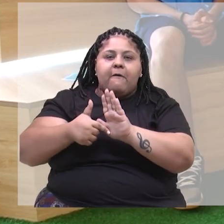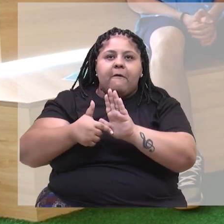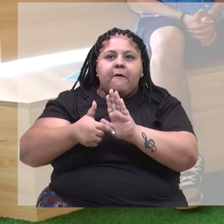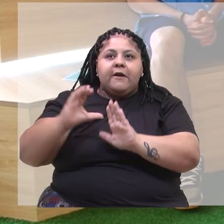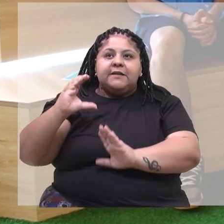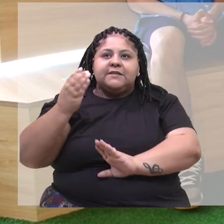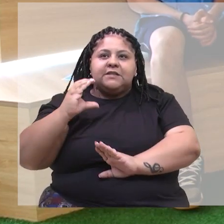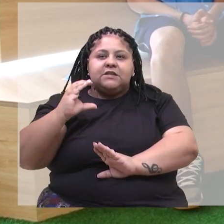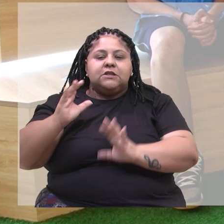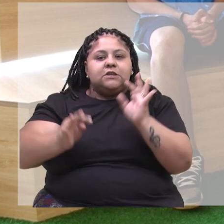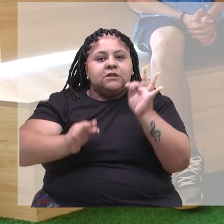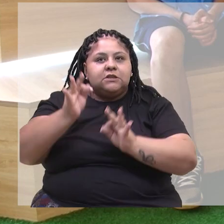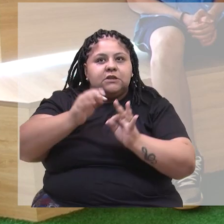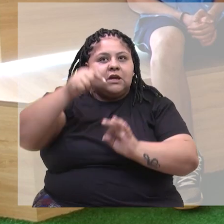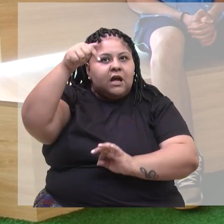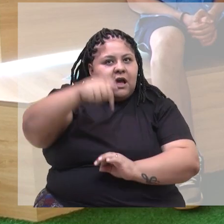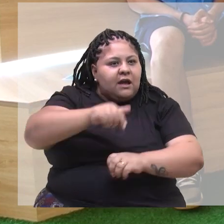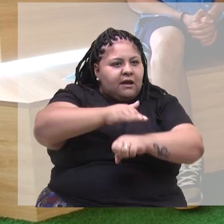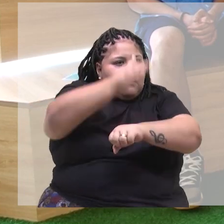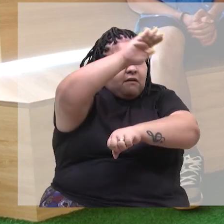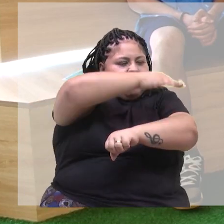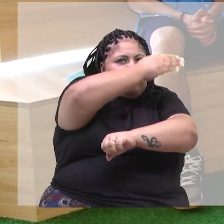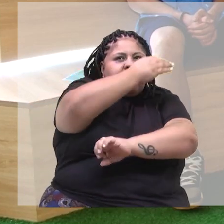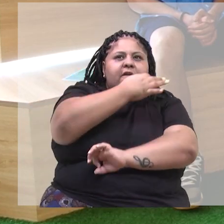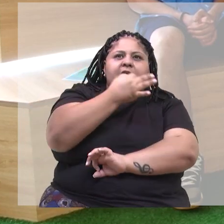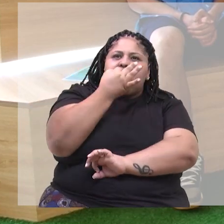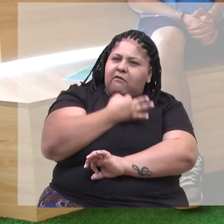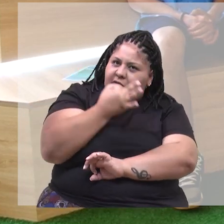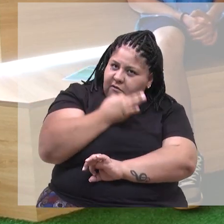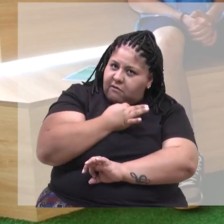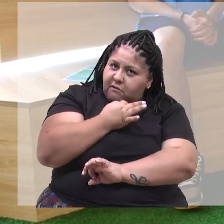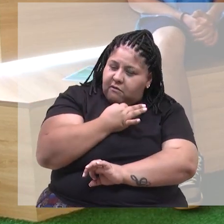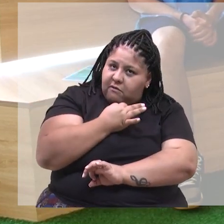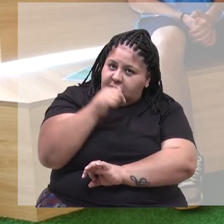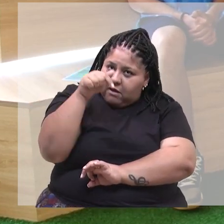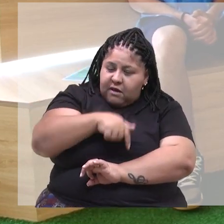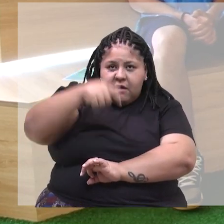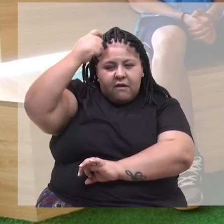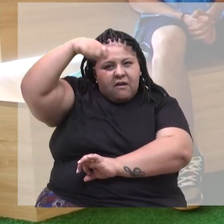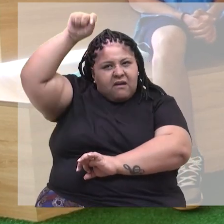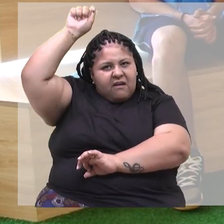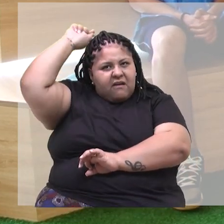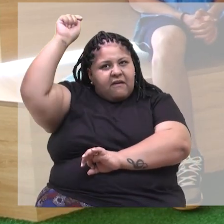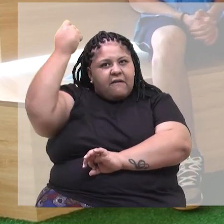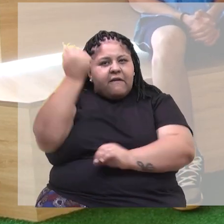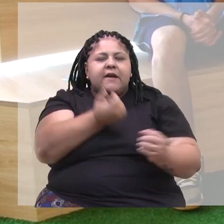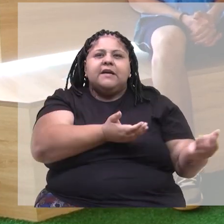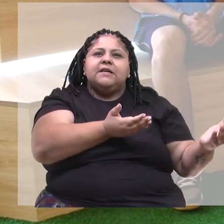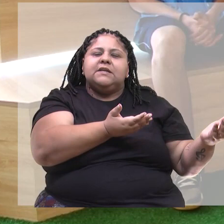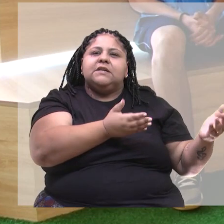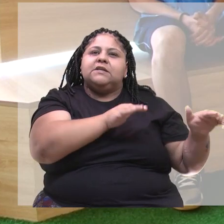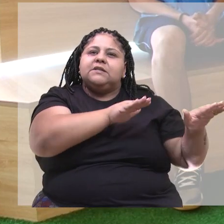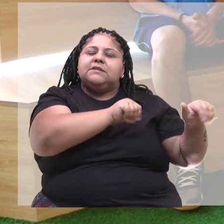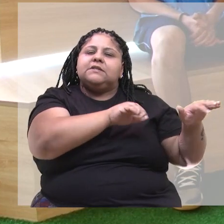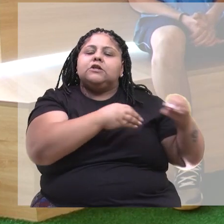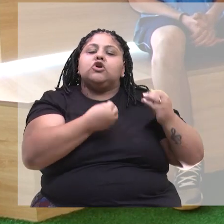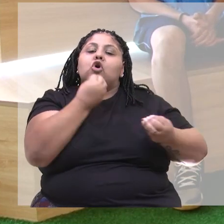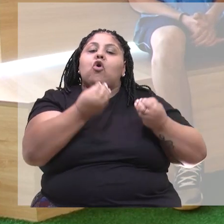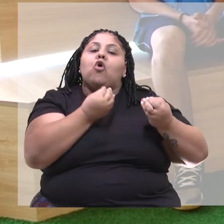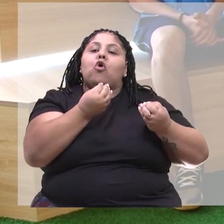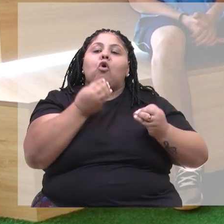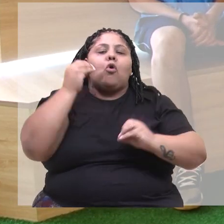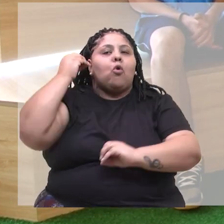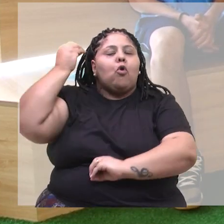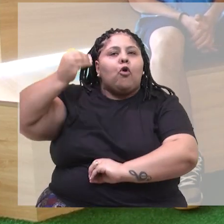das escolas de ensino fundamental e médio aqui da Serra Gaúcha, a Mostra SEG, que ocorreu aqui no campus da UX no mês de setembro. Como que foi, primeiro,